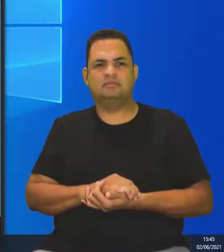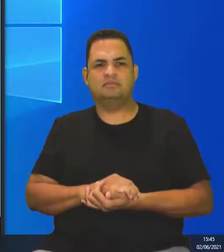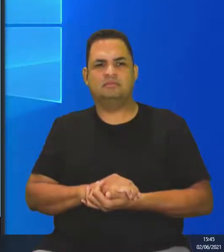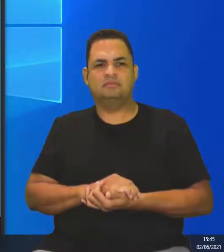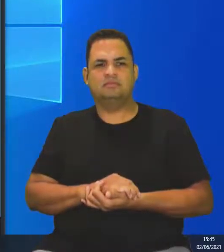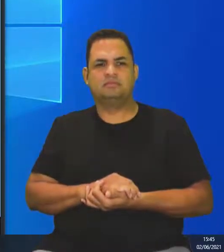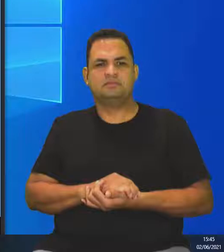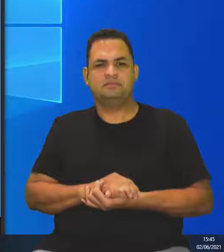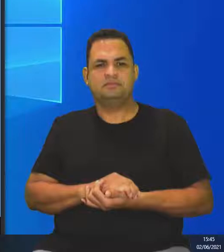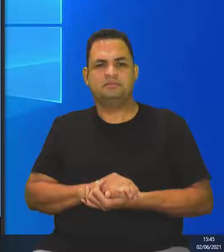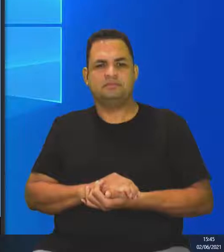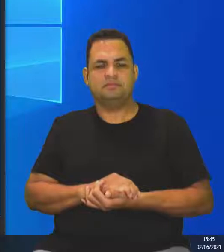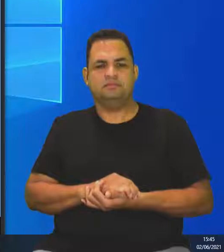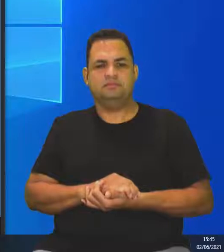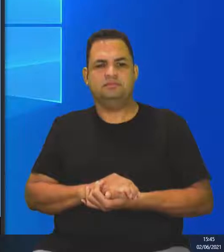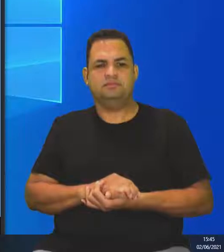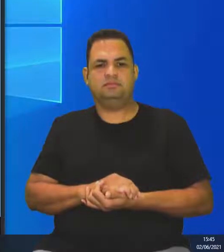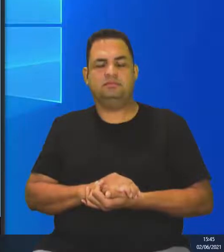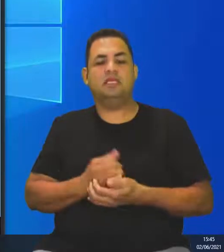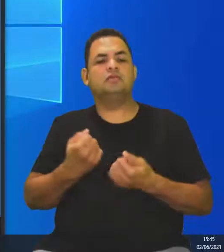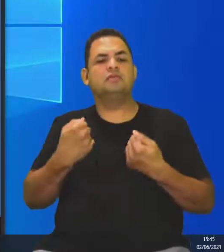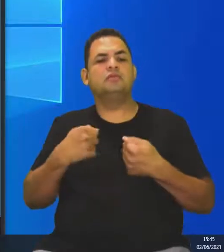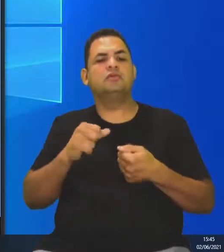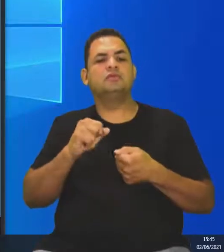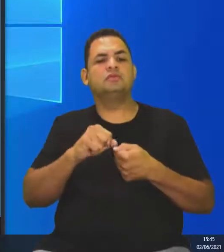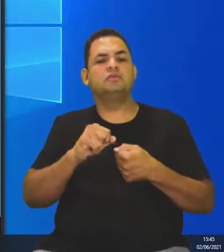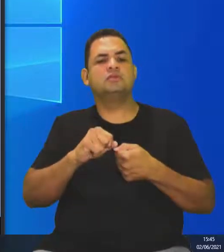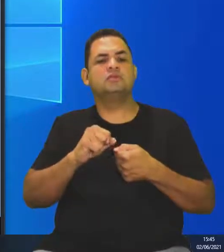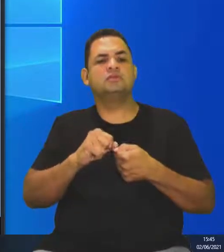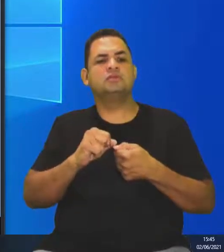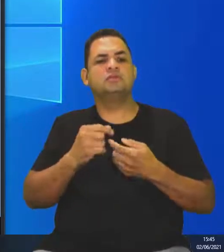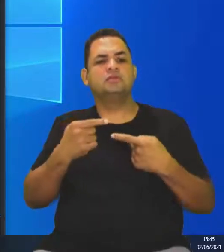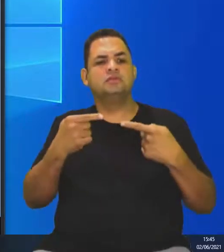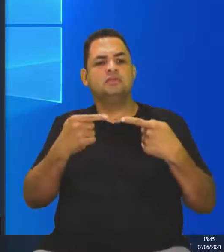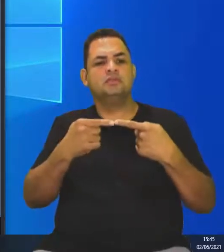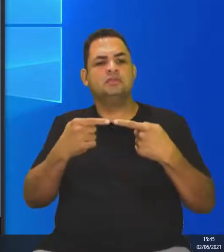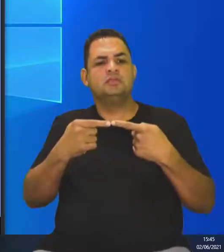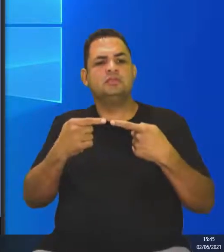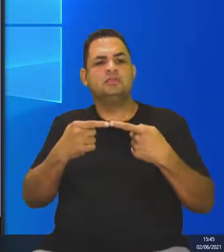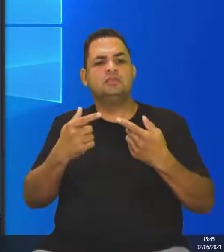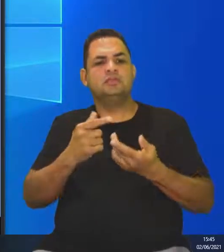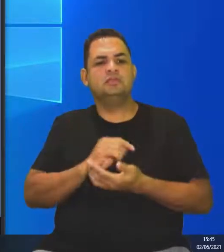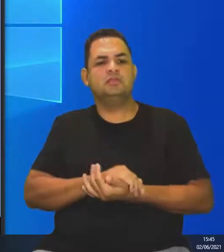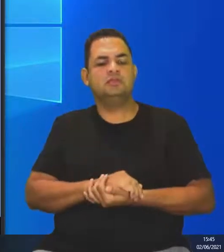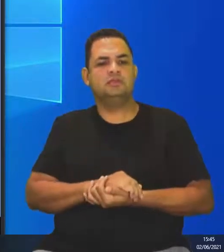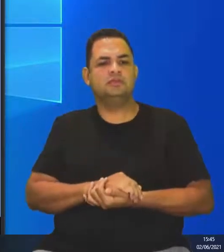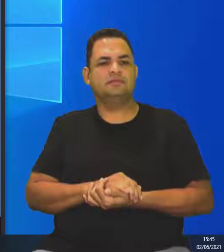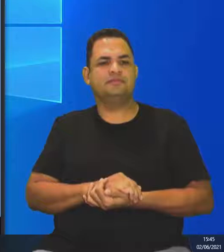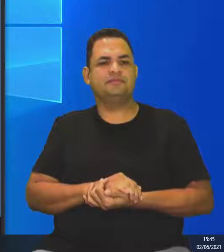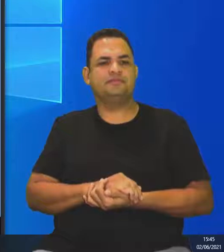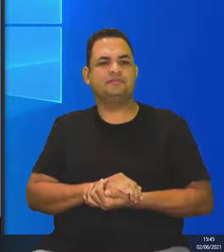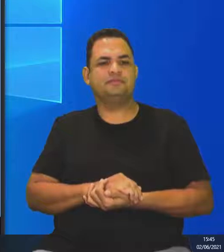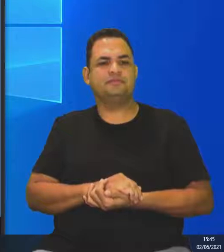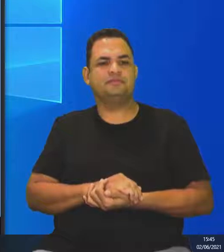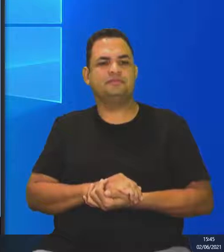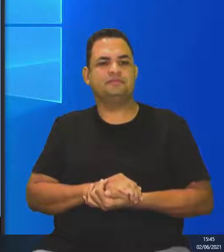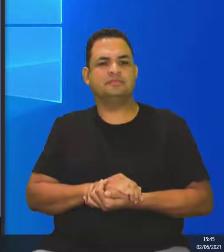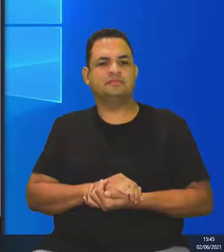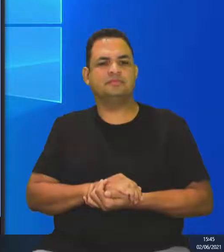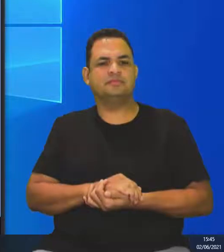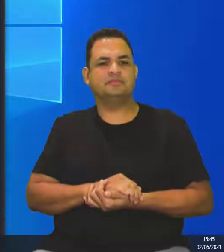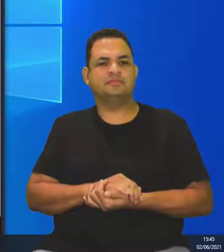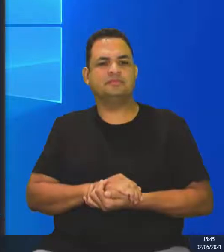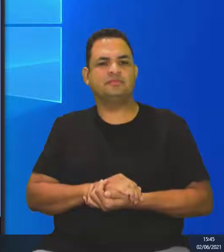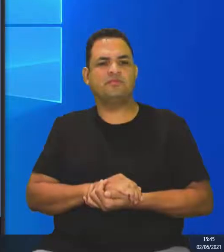eu vou colocar minha bateria. O que eu posso fazer, pessoal? Eu posso associar de várias formas. Aqui vocês podem ver